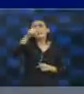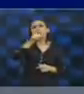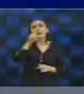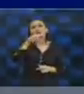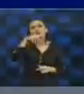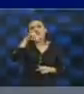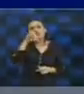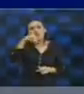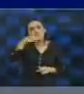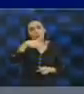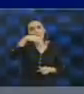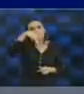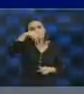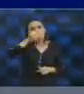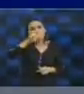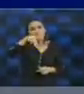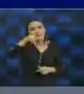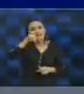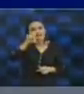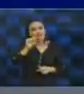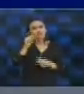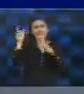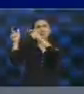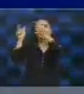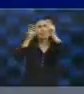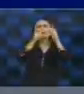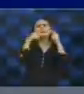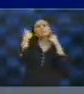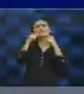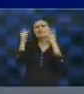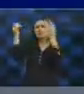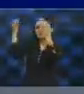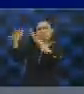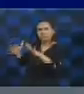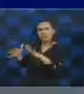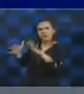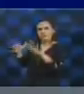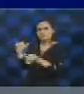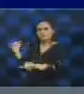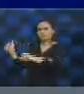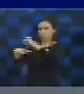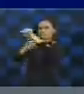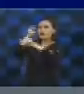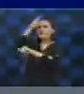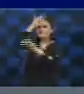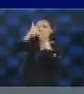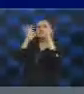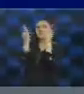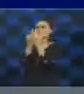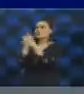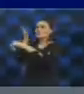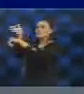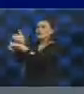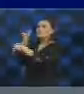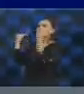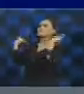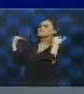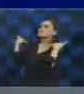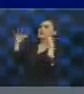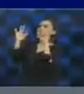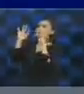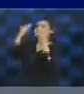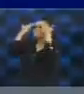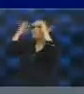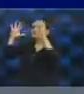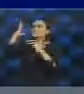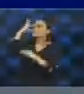Israel, lugares que precisam e vão ser devolvidos para que as famílias possam viver em paz, em harmonia. Nós vamos estimular